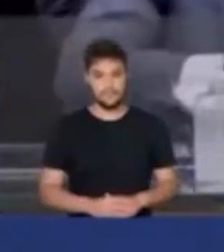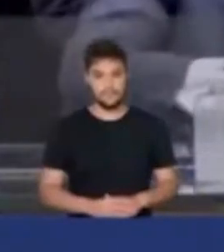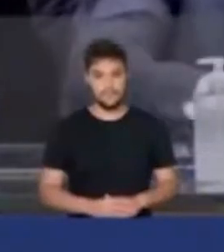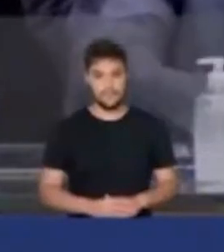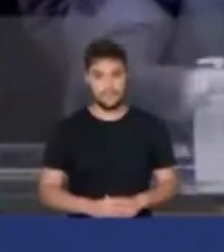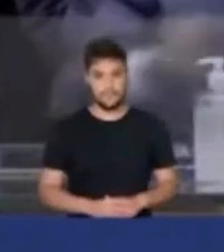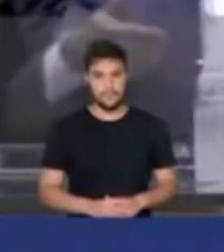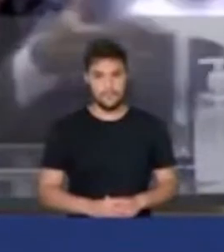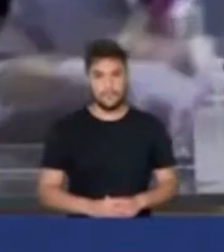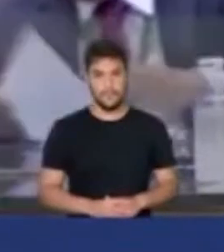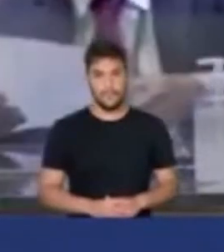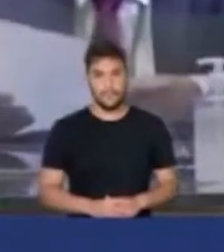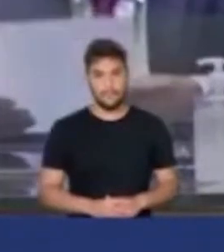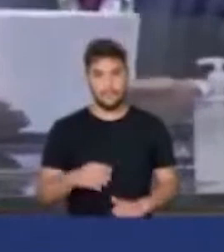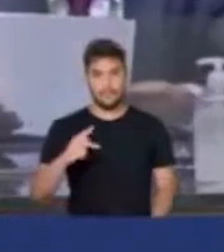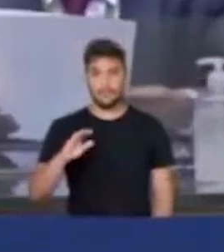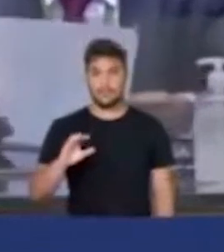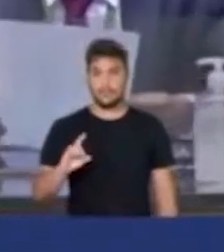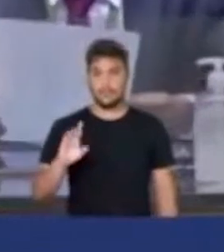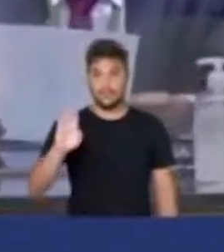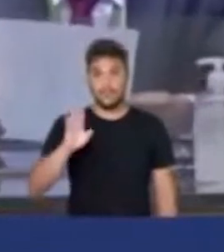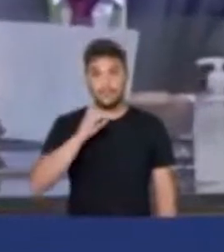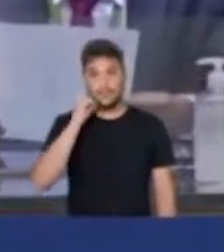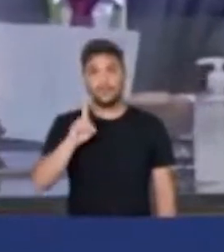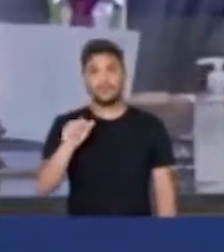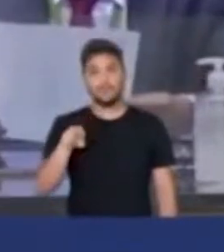PC do B, deputado. Deputado Daniel, por favor.